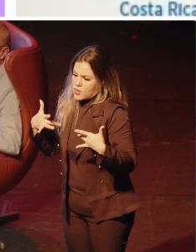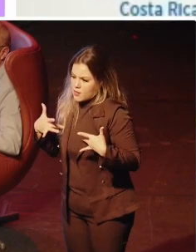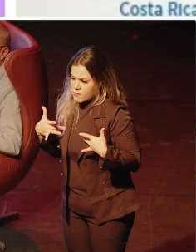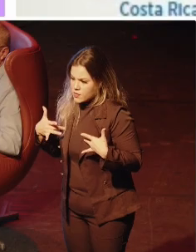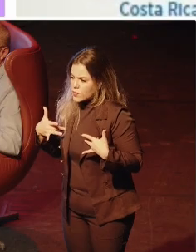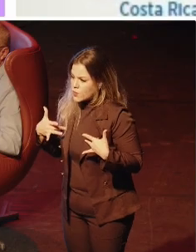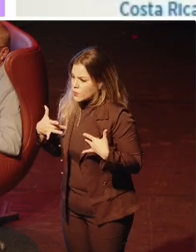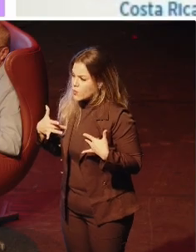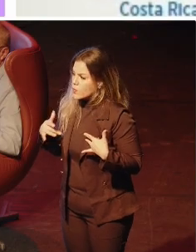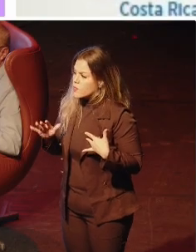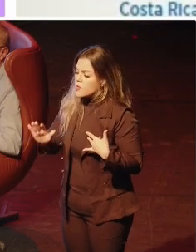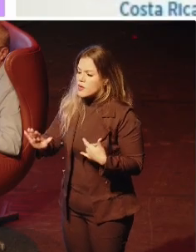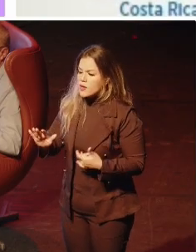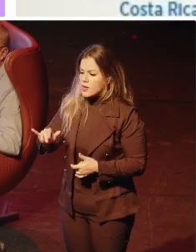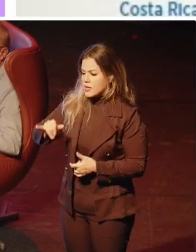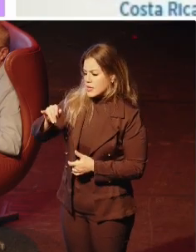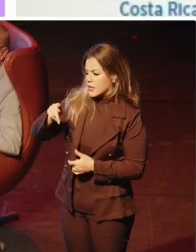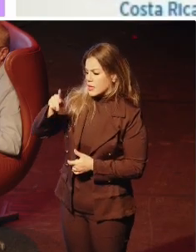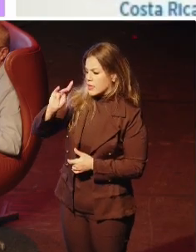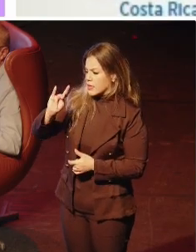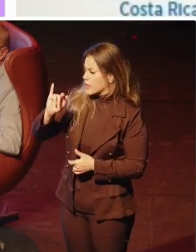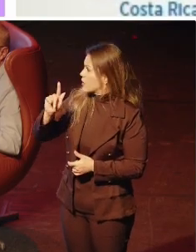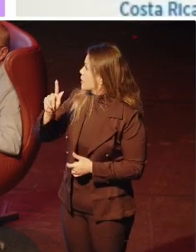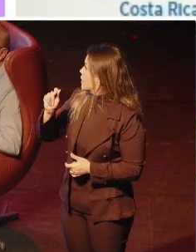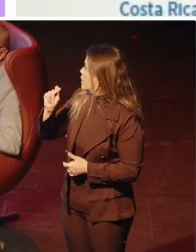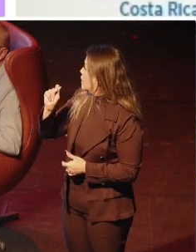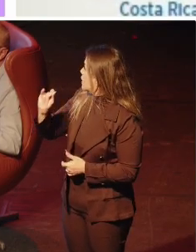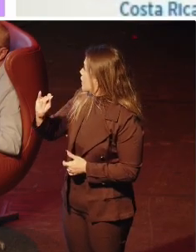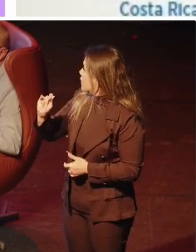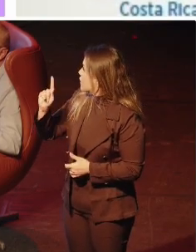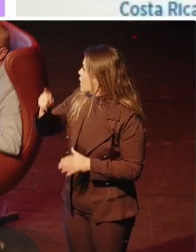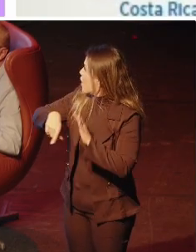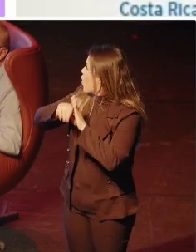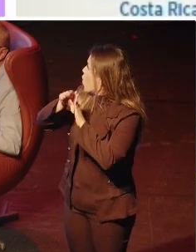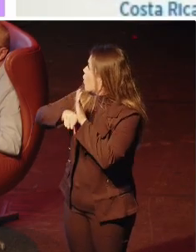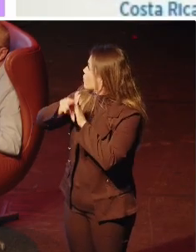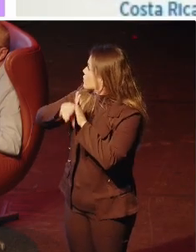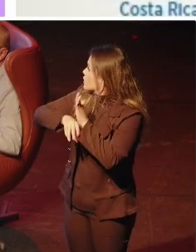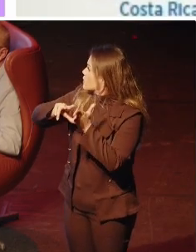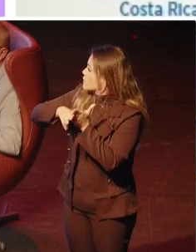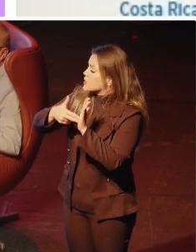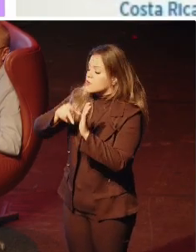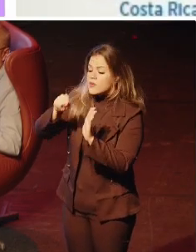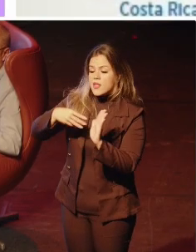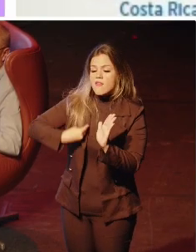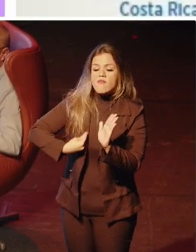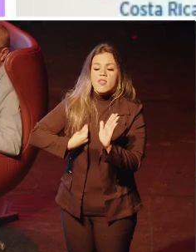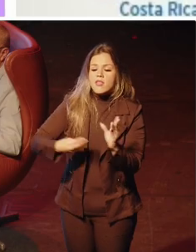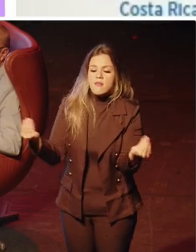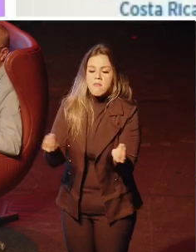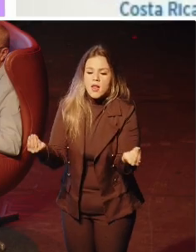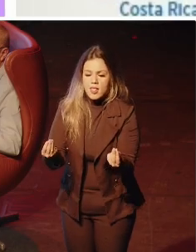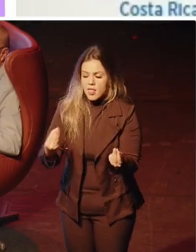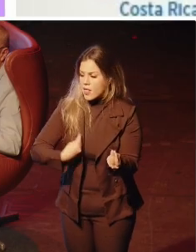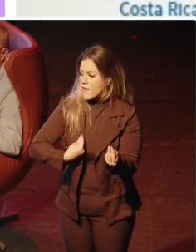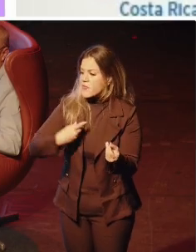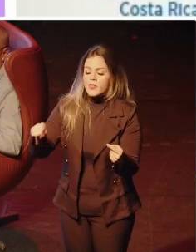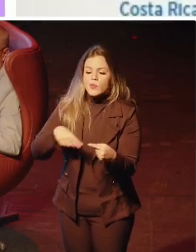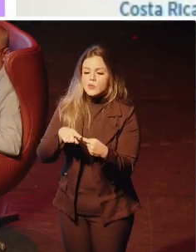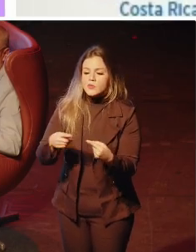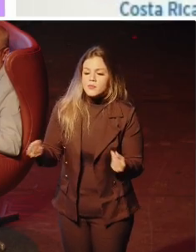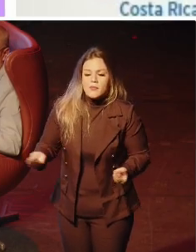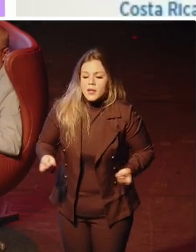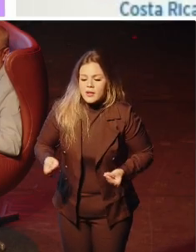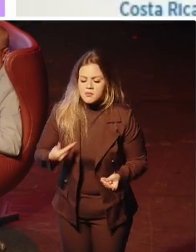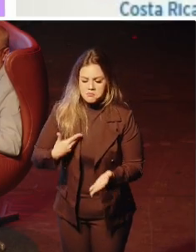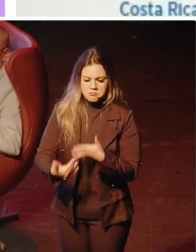Mas o que é comum a todas? Você ter um objetivo de vida, né? Não importa